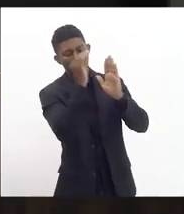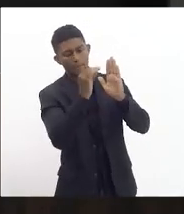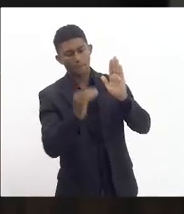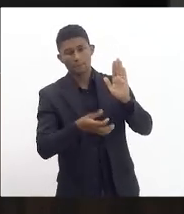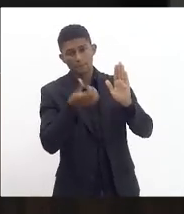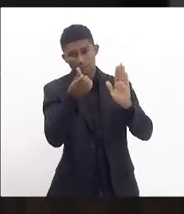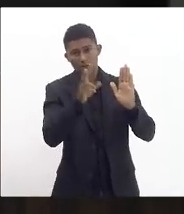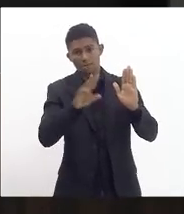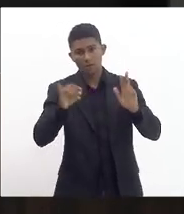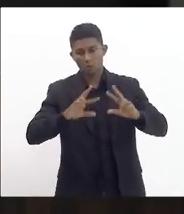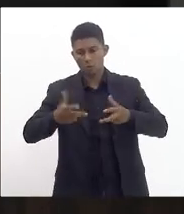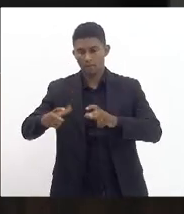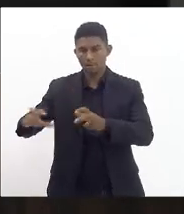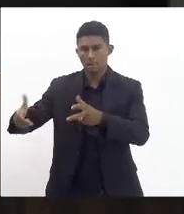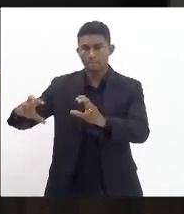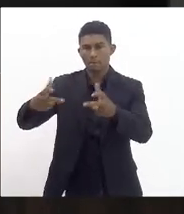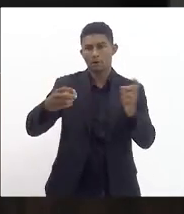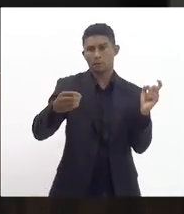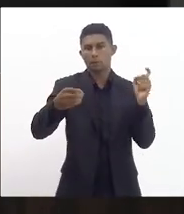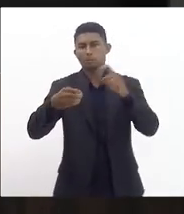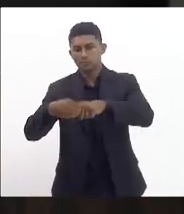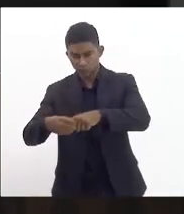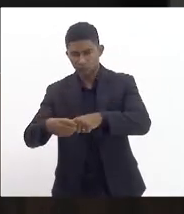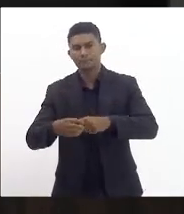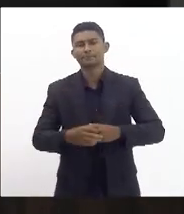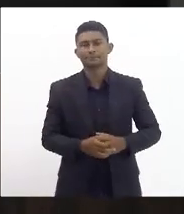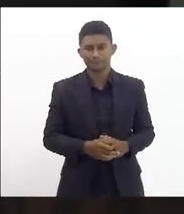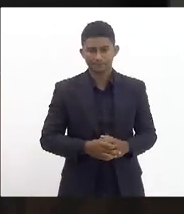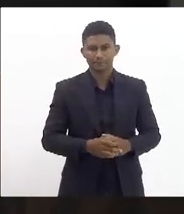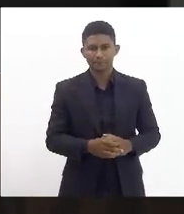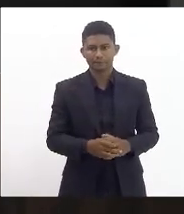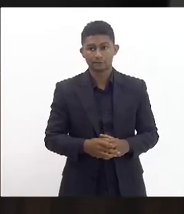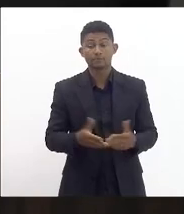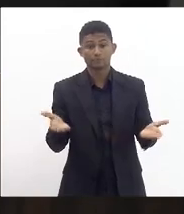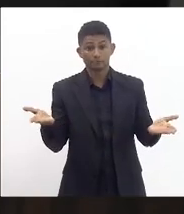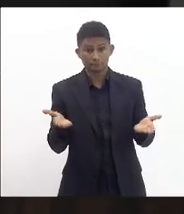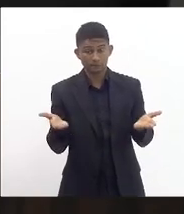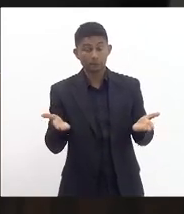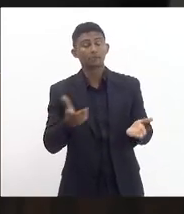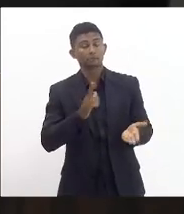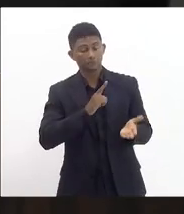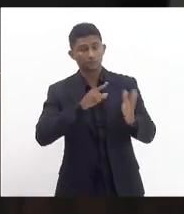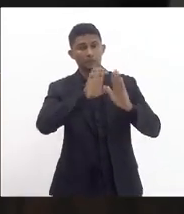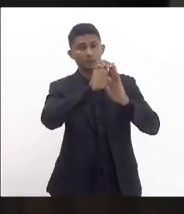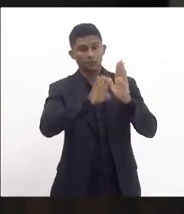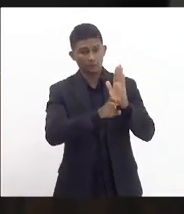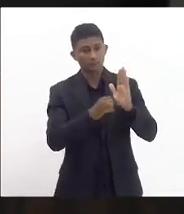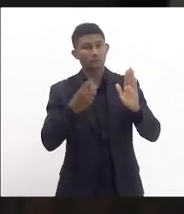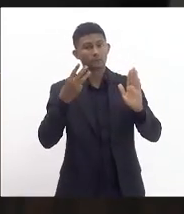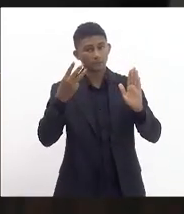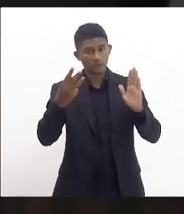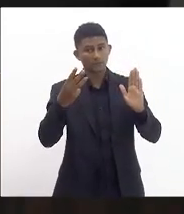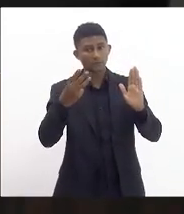às comissões. Agora sim. Tem 3 emendas do deputado Valdec no próximo